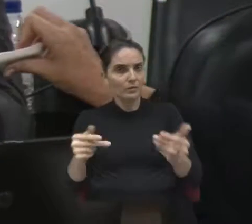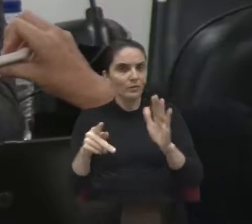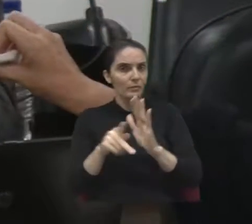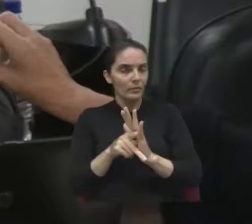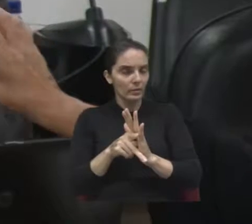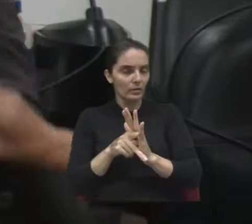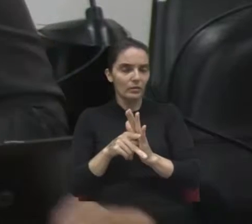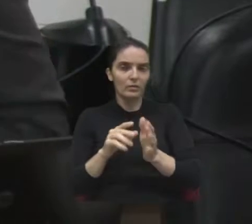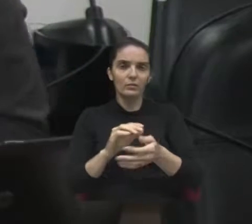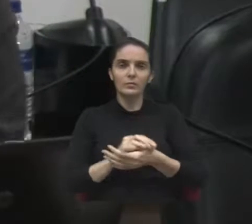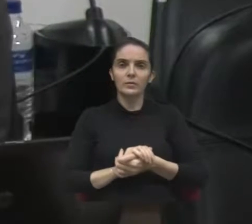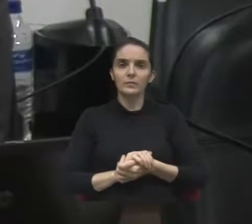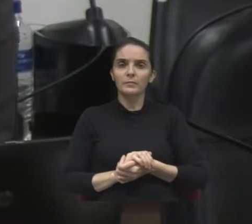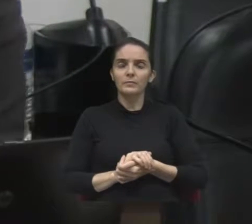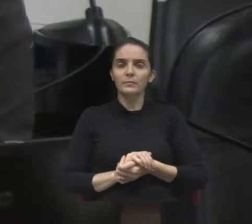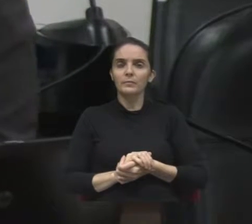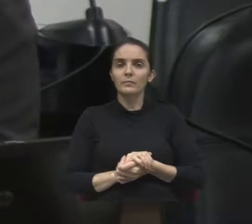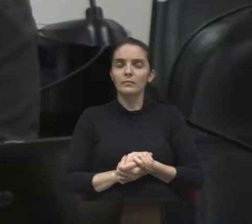por intermédio